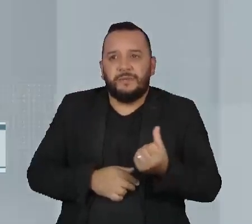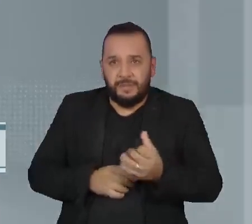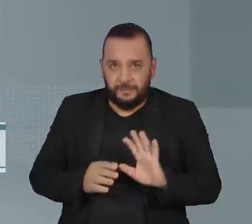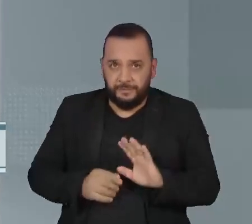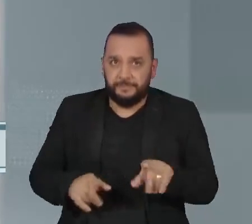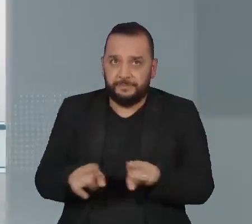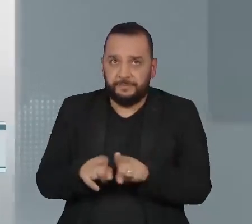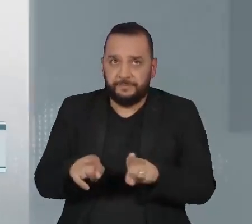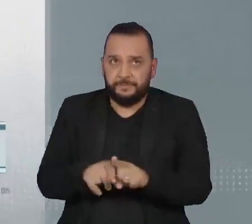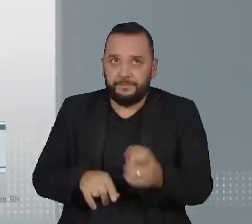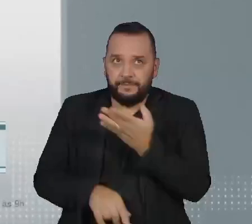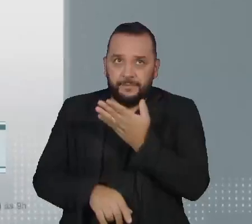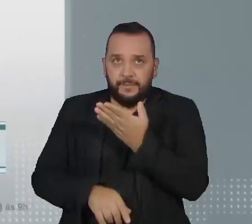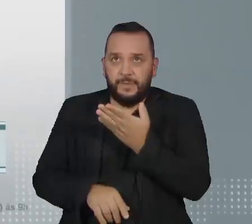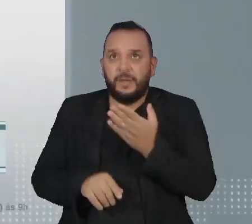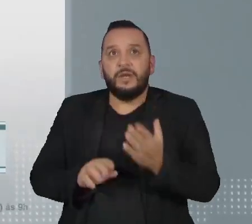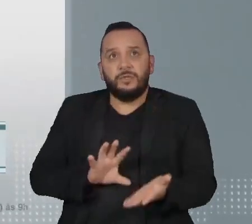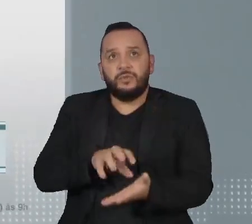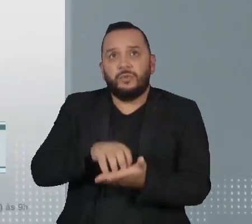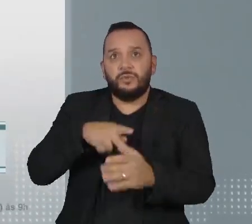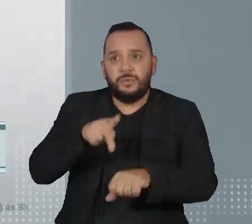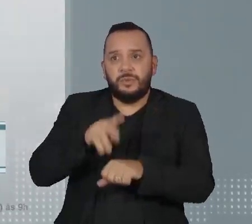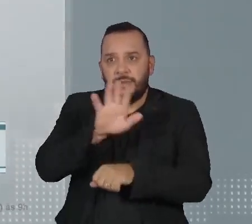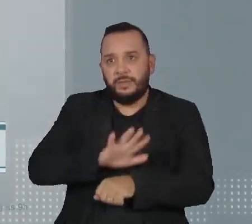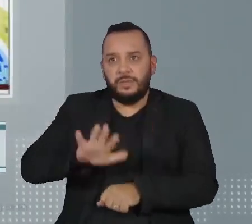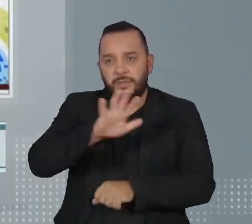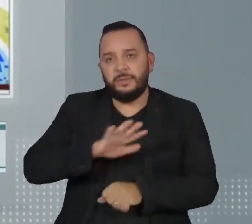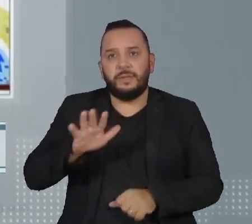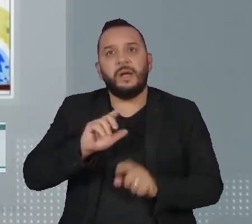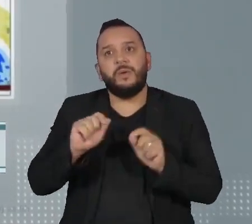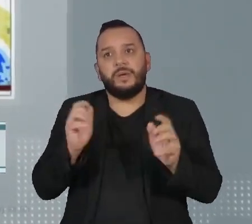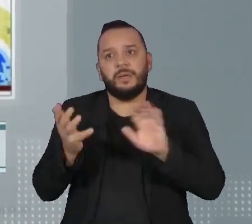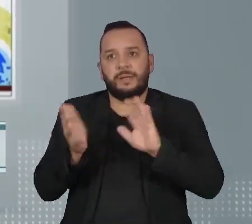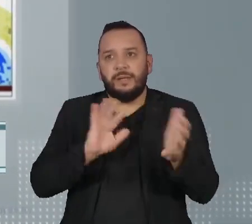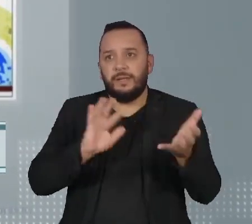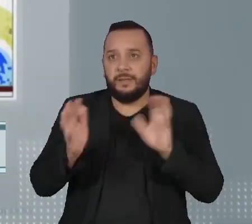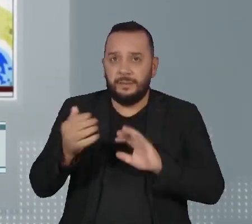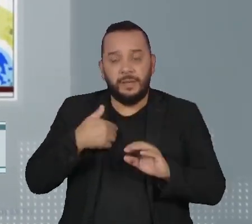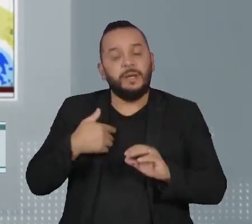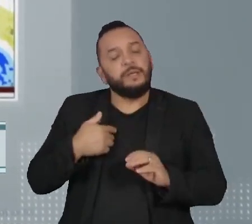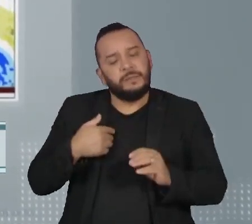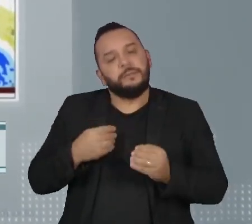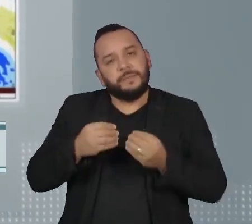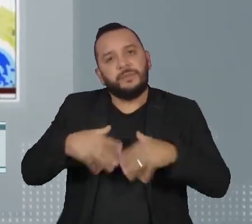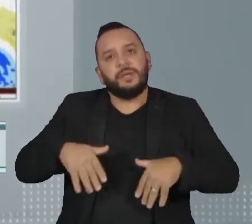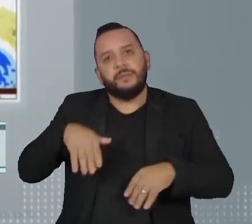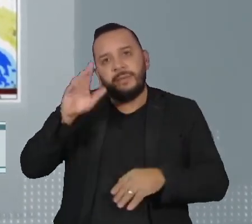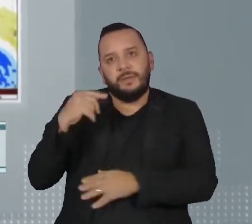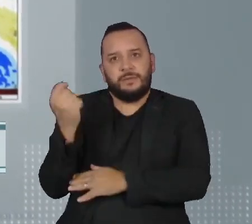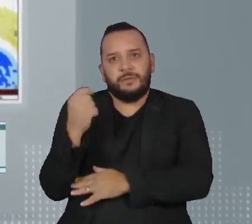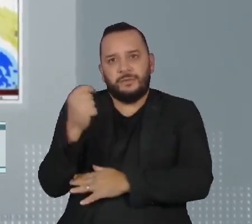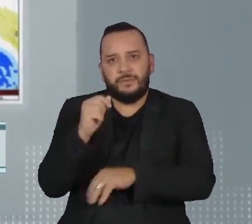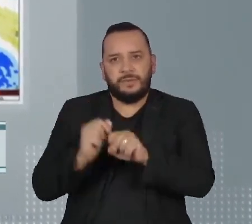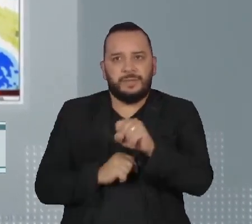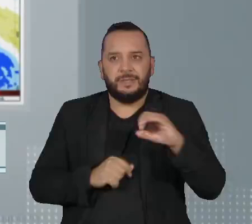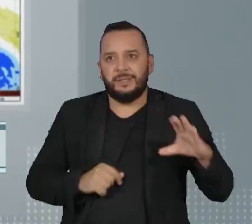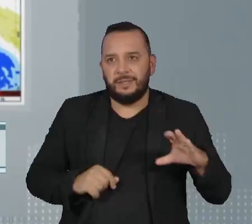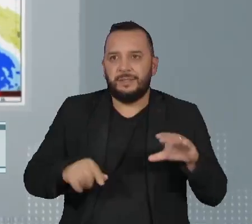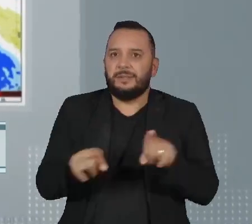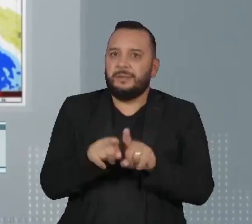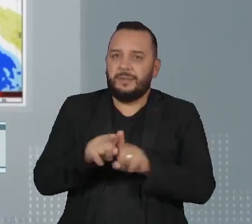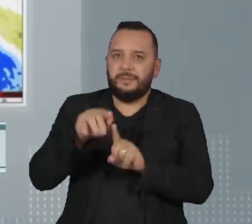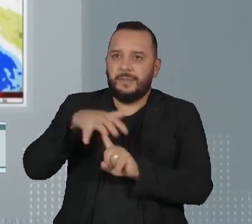segundo in o Instituto Nacional de meteorologia os estados mais afetados serão o Rio Grande do Sul Santa Catarina e o Sul do